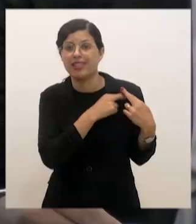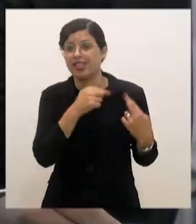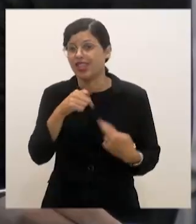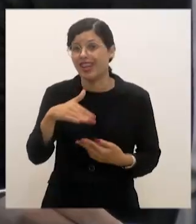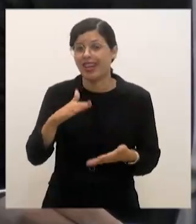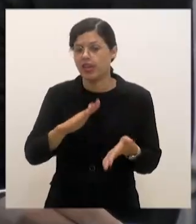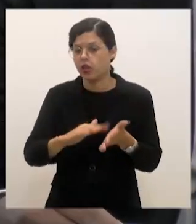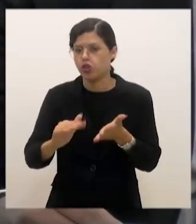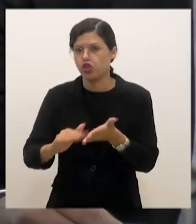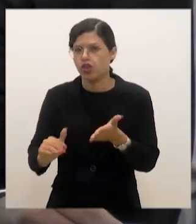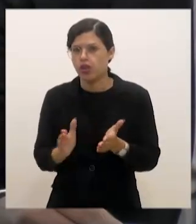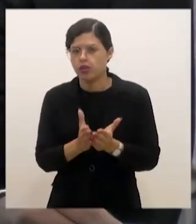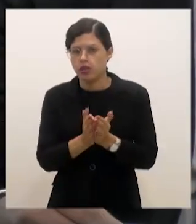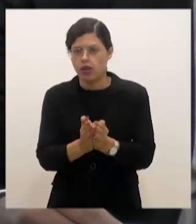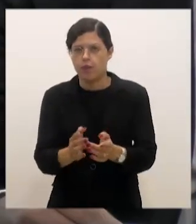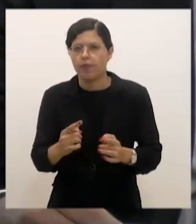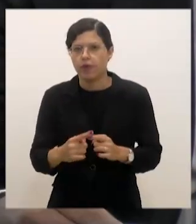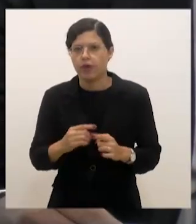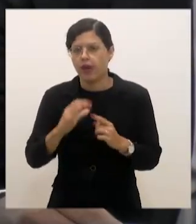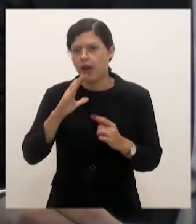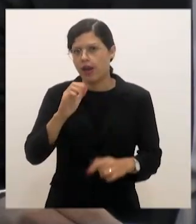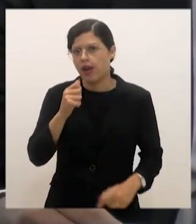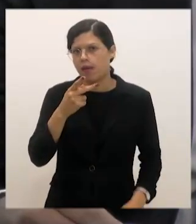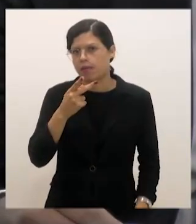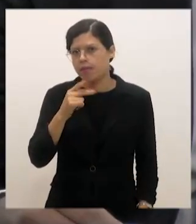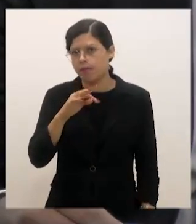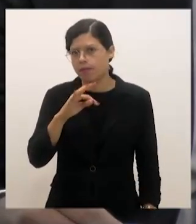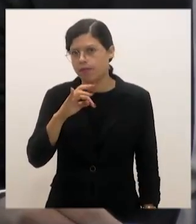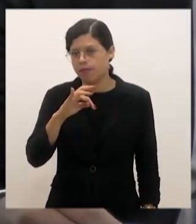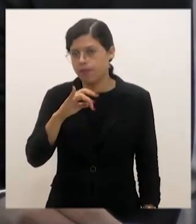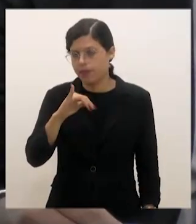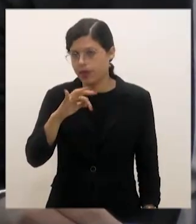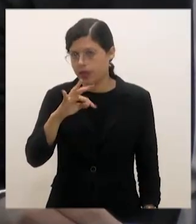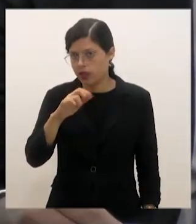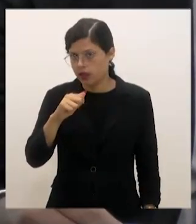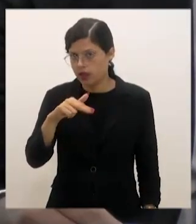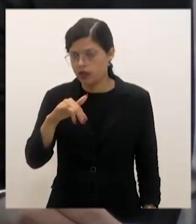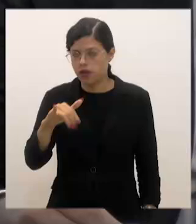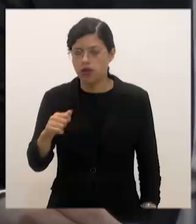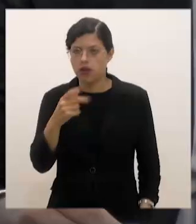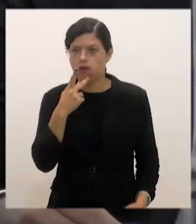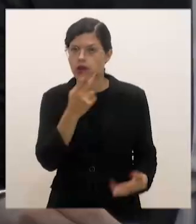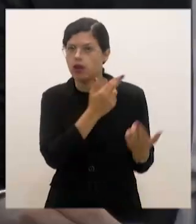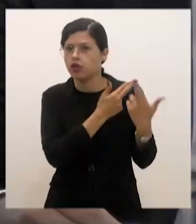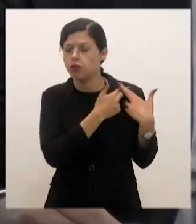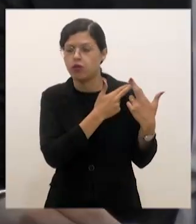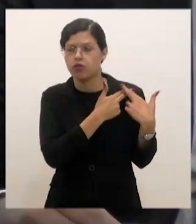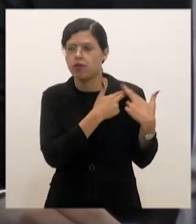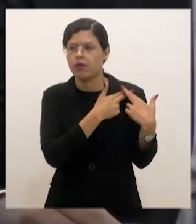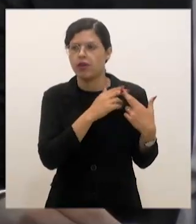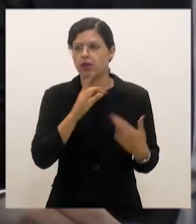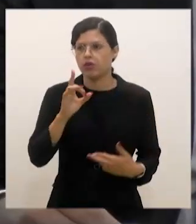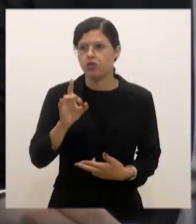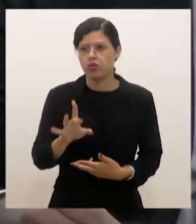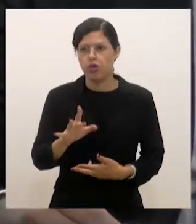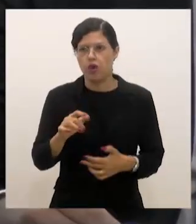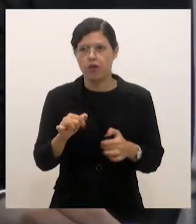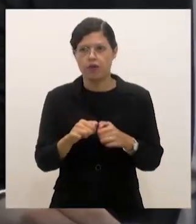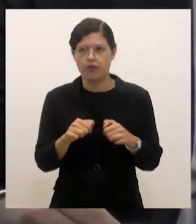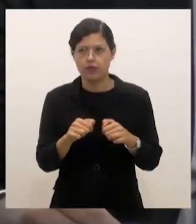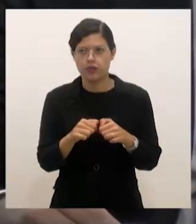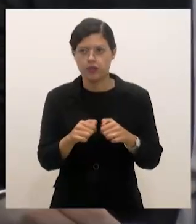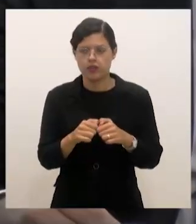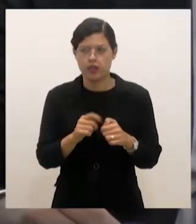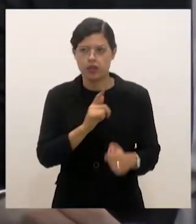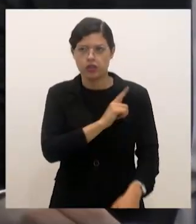Por quê? A Capitania dos Portos, ela alega que a competência dela é tão exclusivamente só fazer